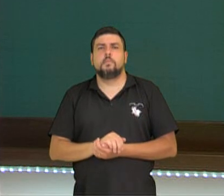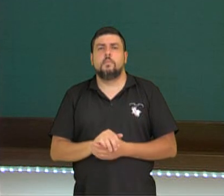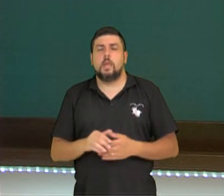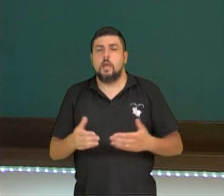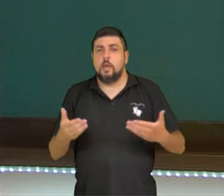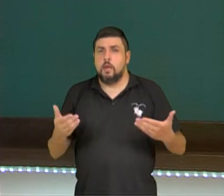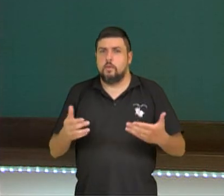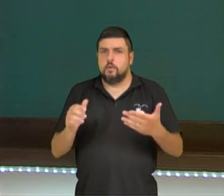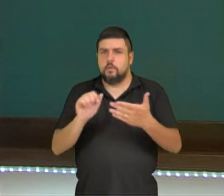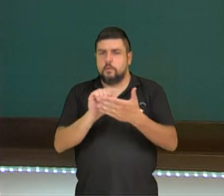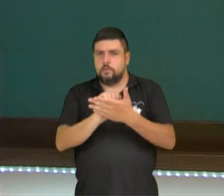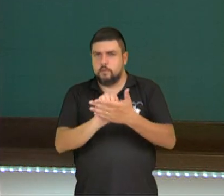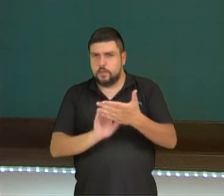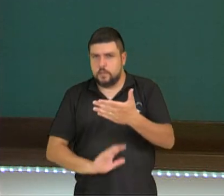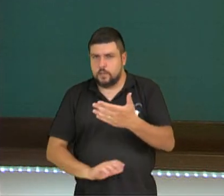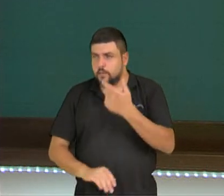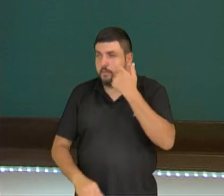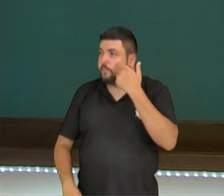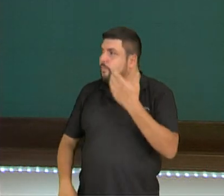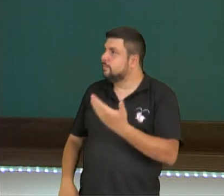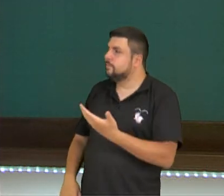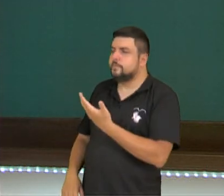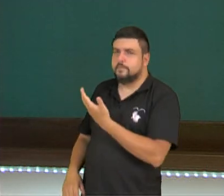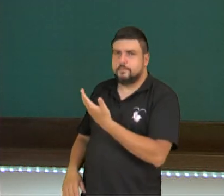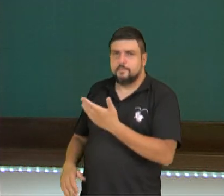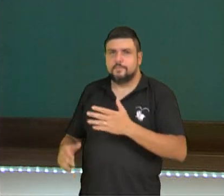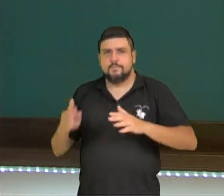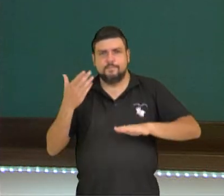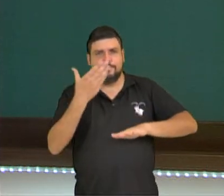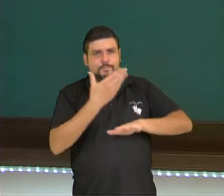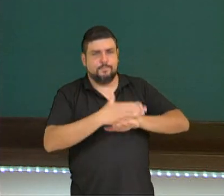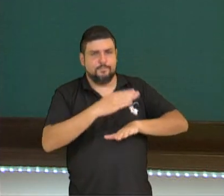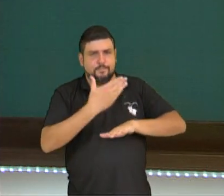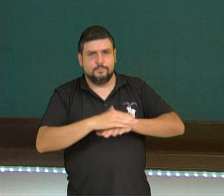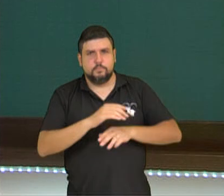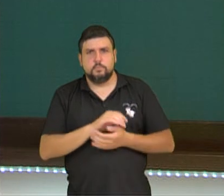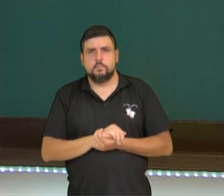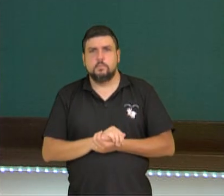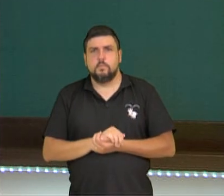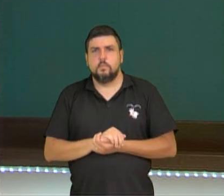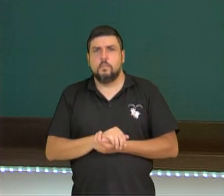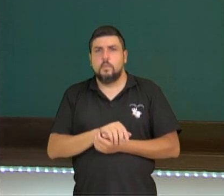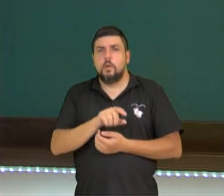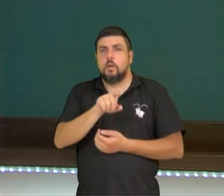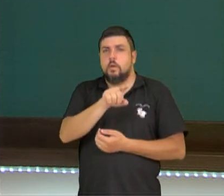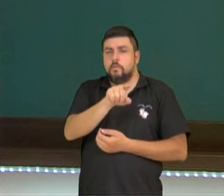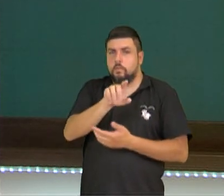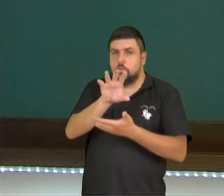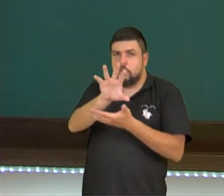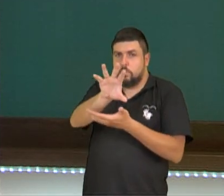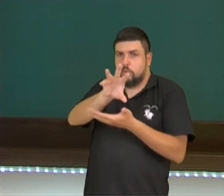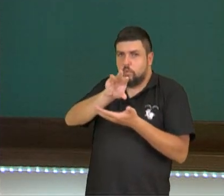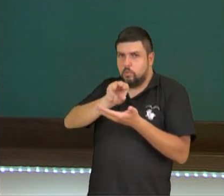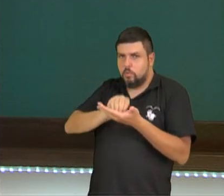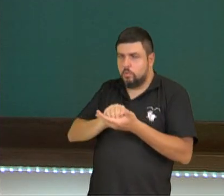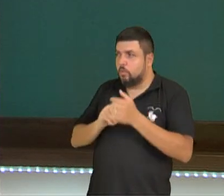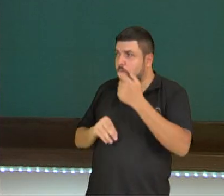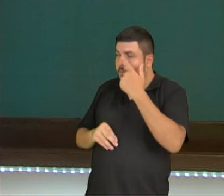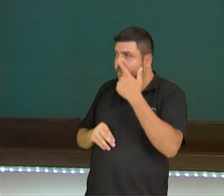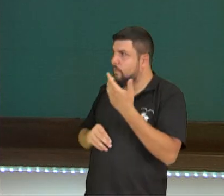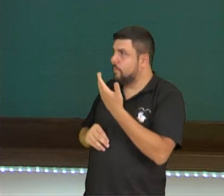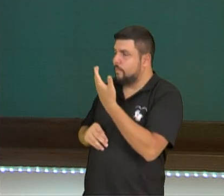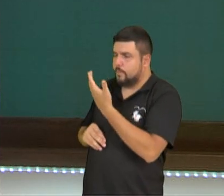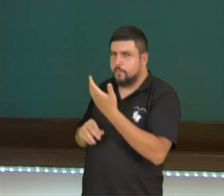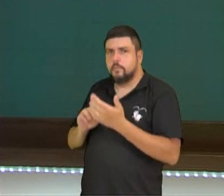nossa atividade ali de mão na massa. Então vocês vão fazer a anotação do que a atividade está